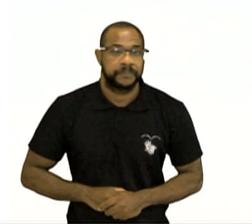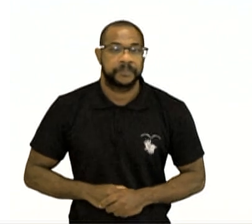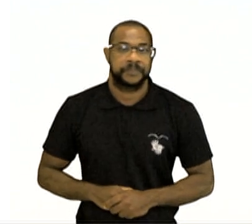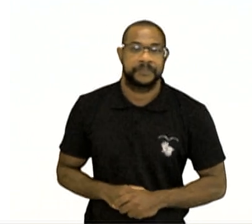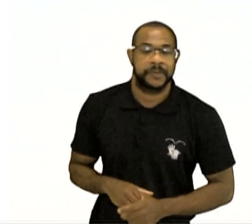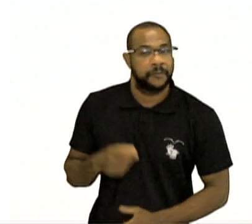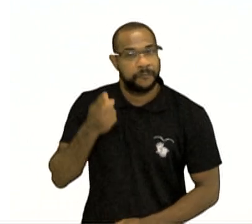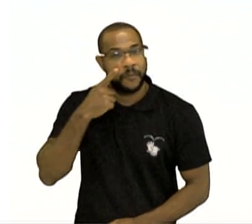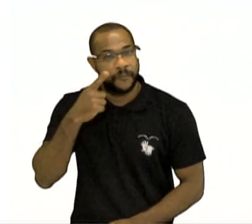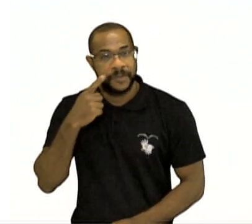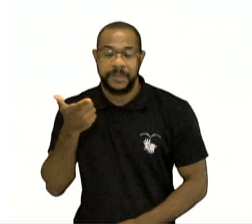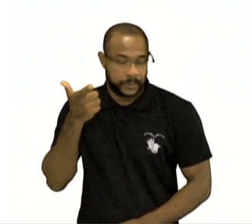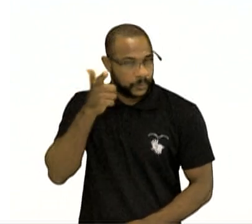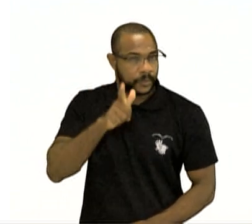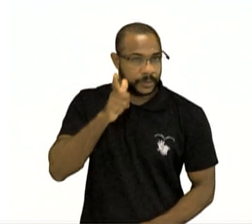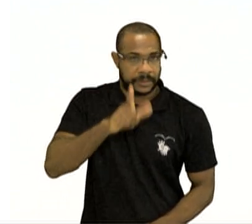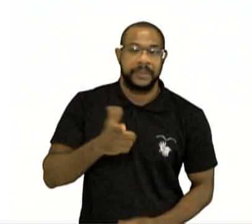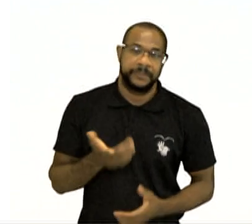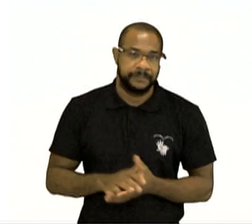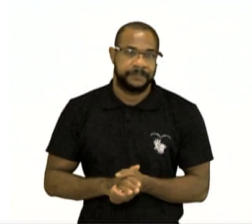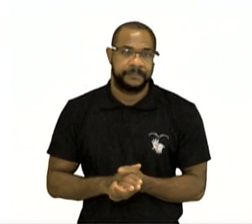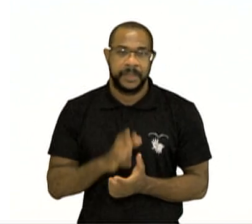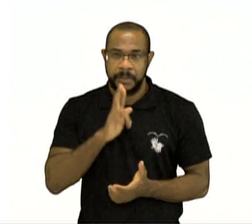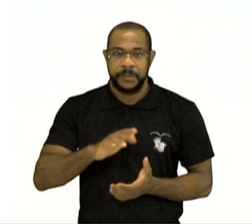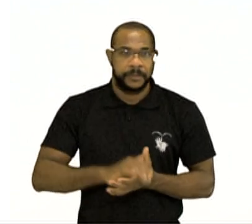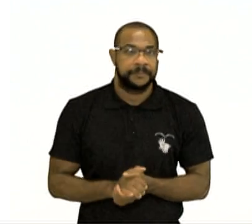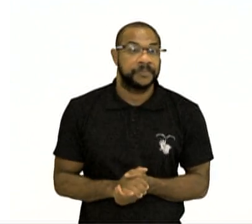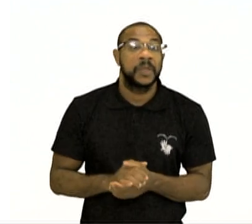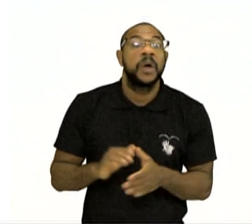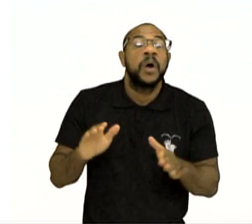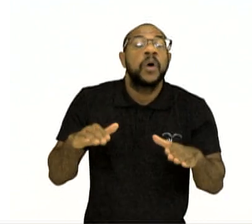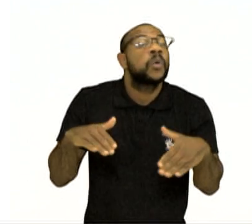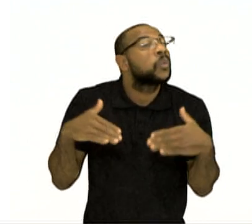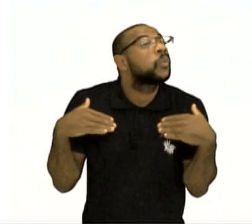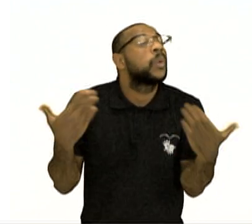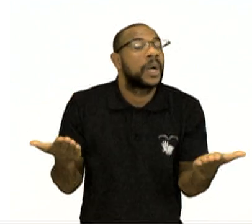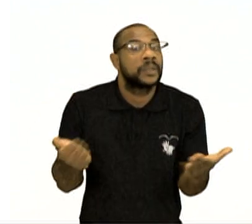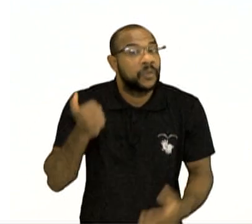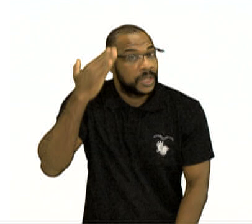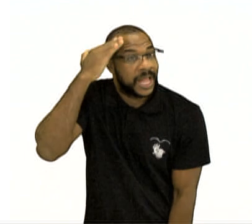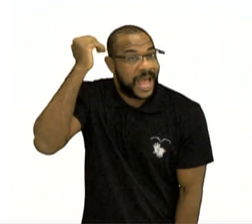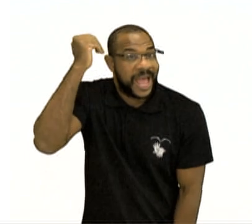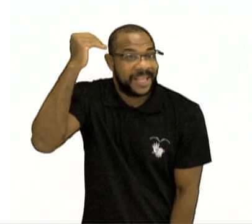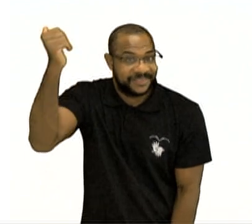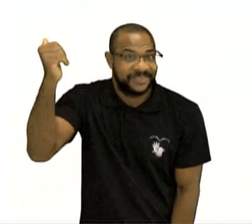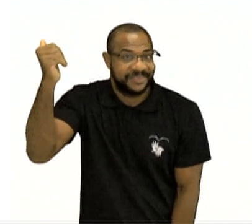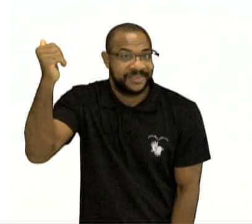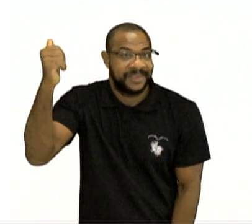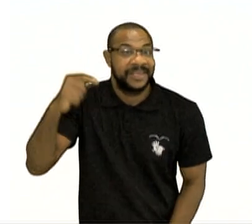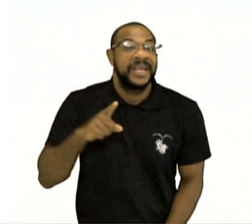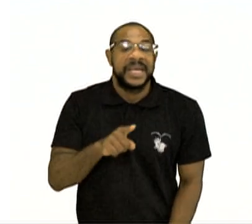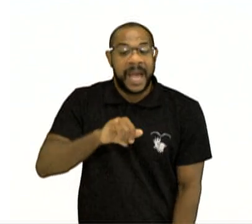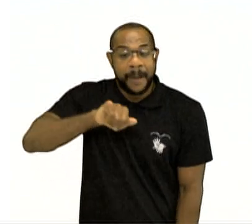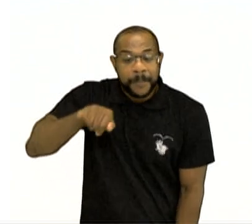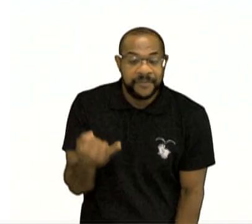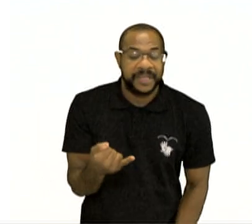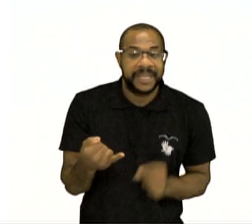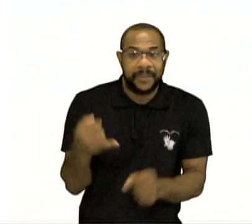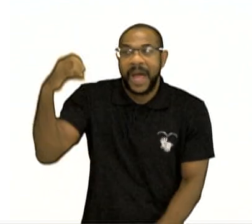prestou atenção aí no que nós falamos. Quais foram os artistas que aproveitaram